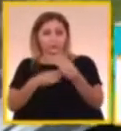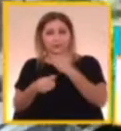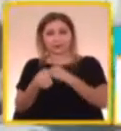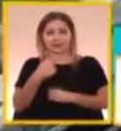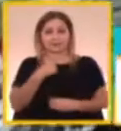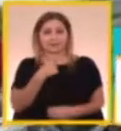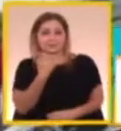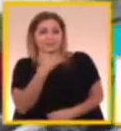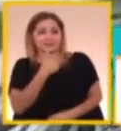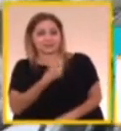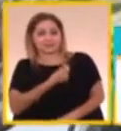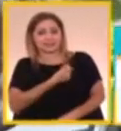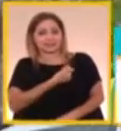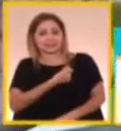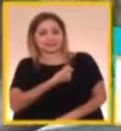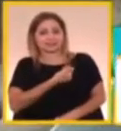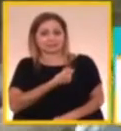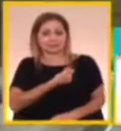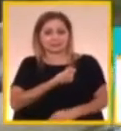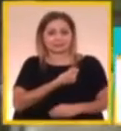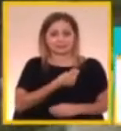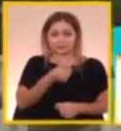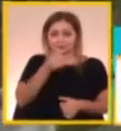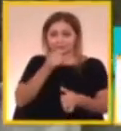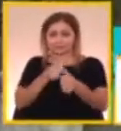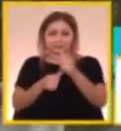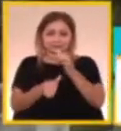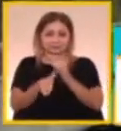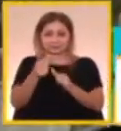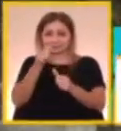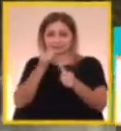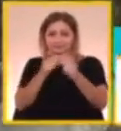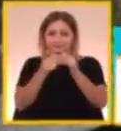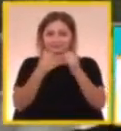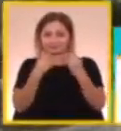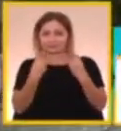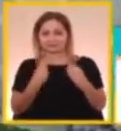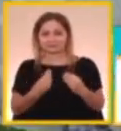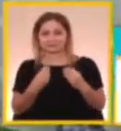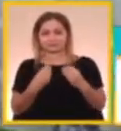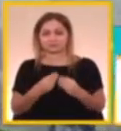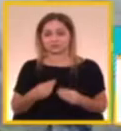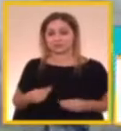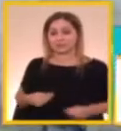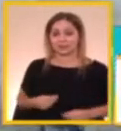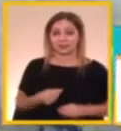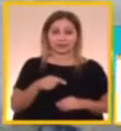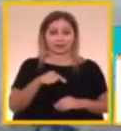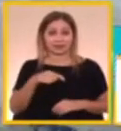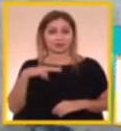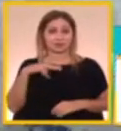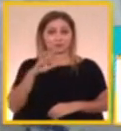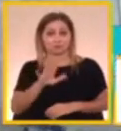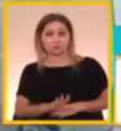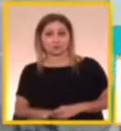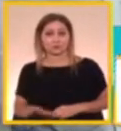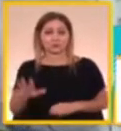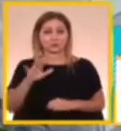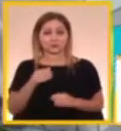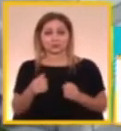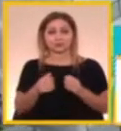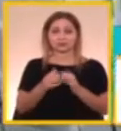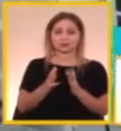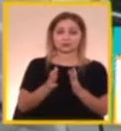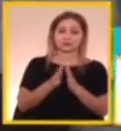estou feliz e a beber os copos à maneira. Em Portugal toda a